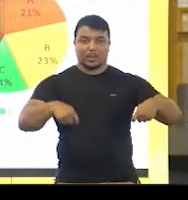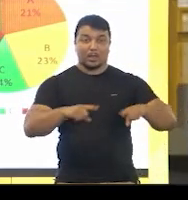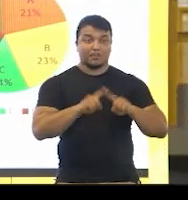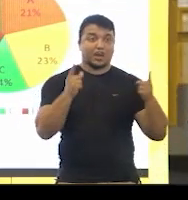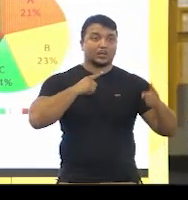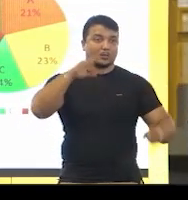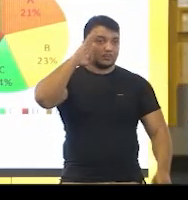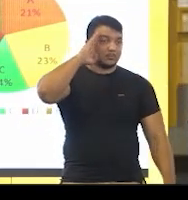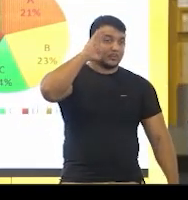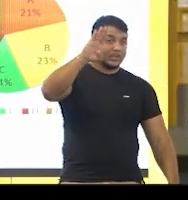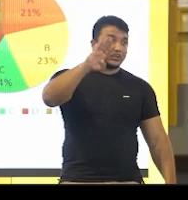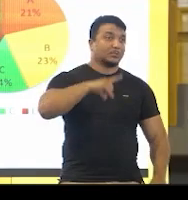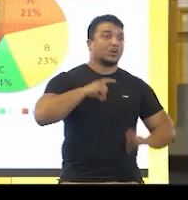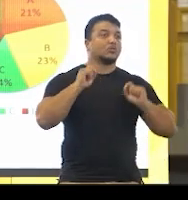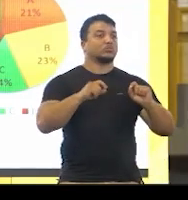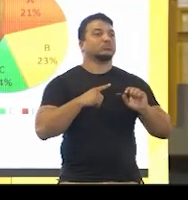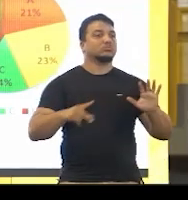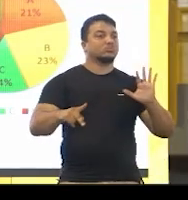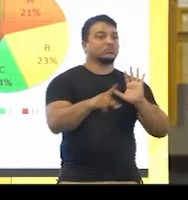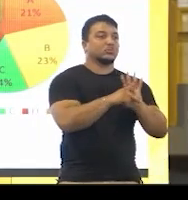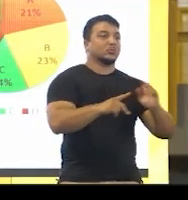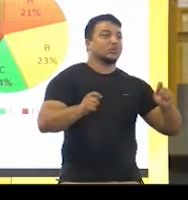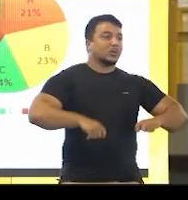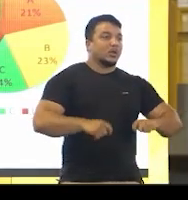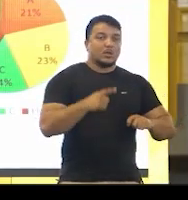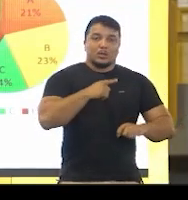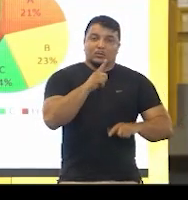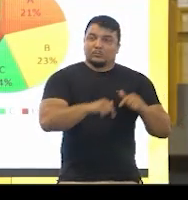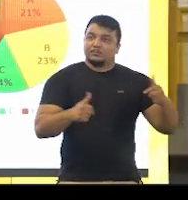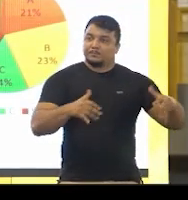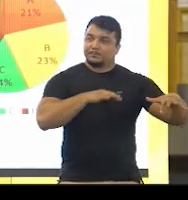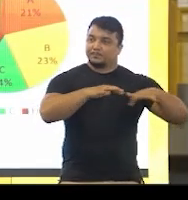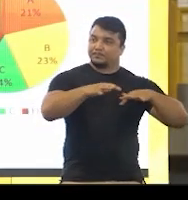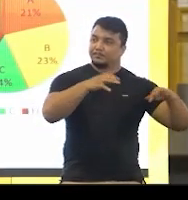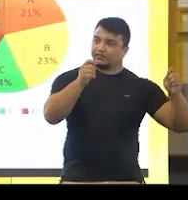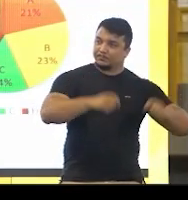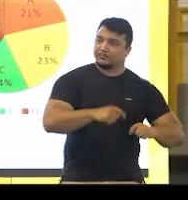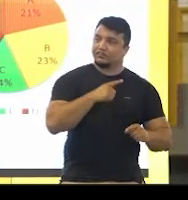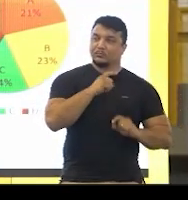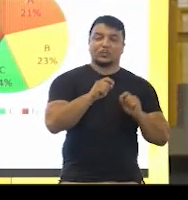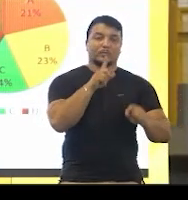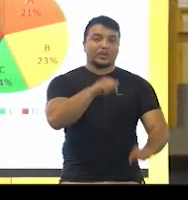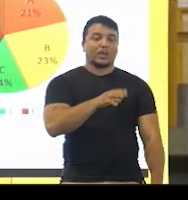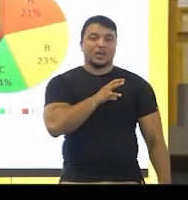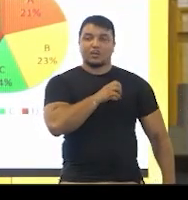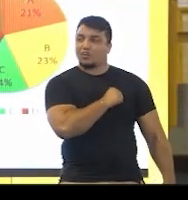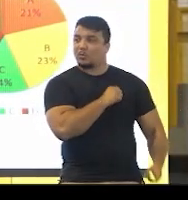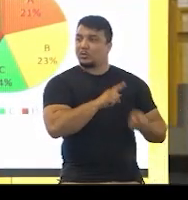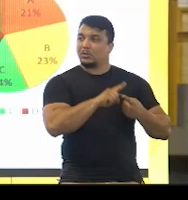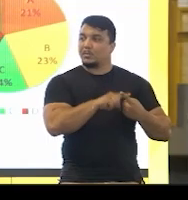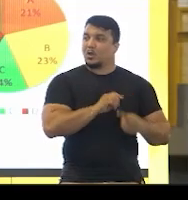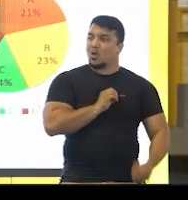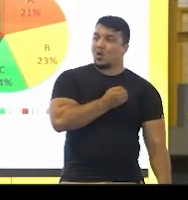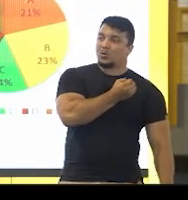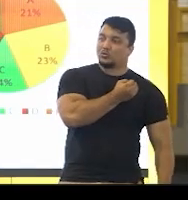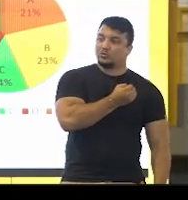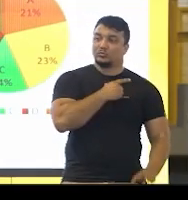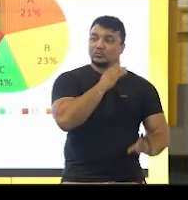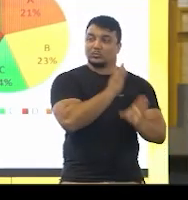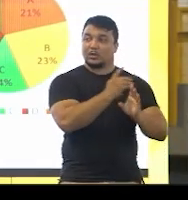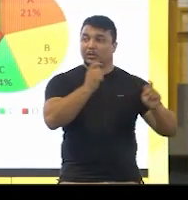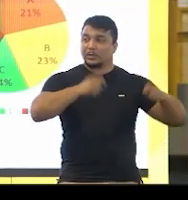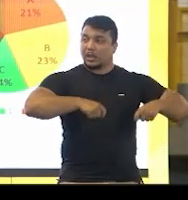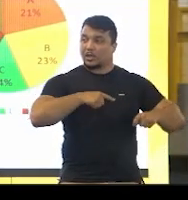os princípios propriamente ditos pelos quais são movidos são o amor, e o ódio, pois